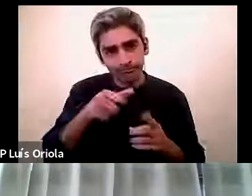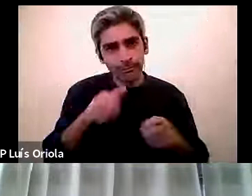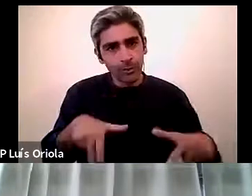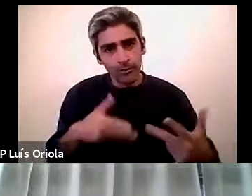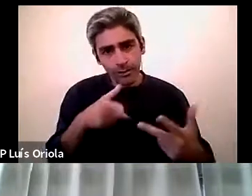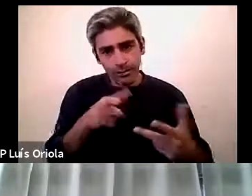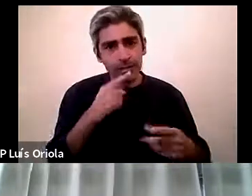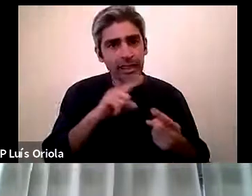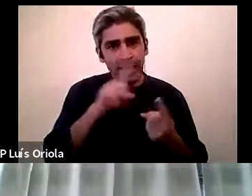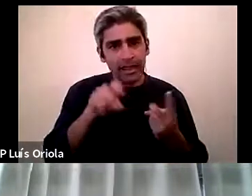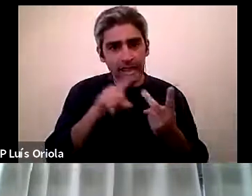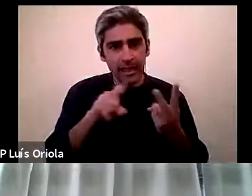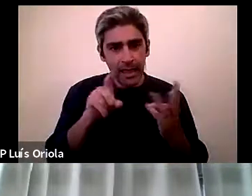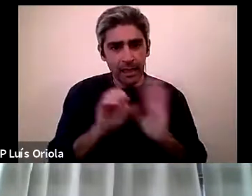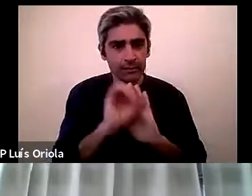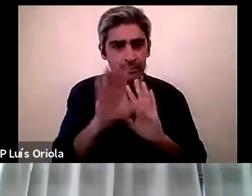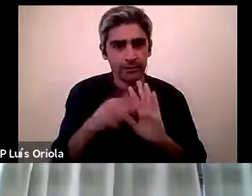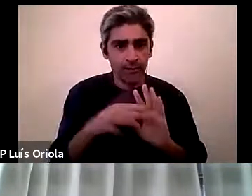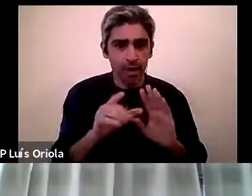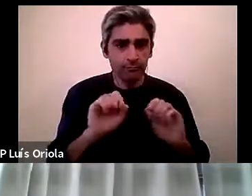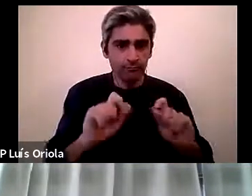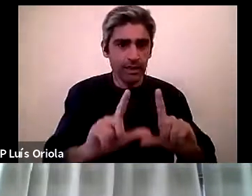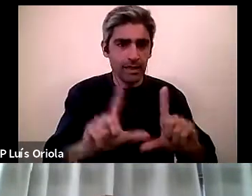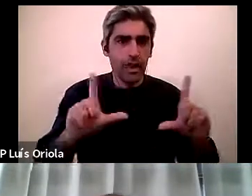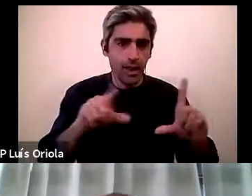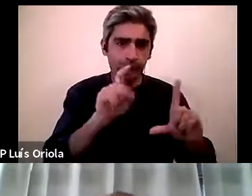o inquérito que isso surgirá no vosso ecrã.